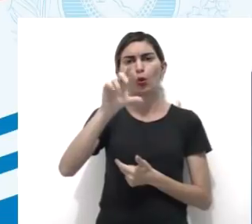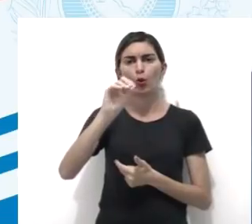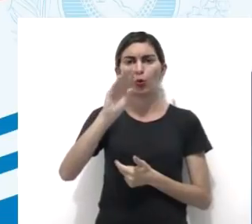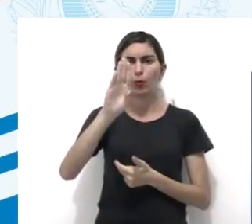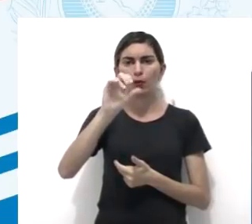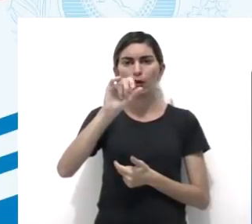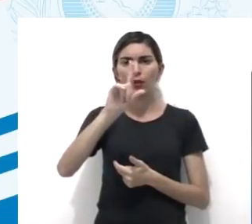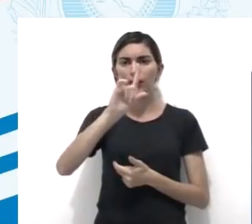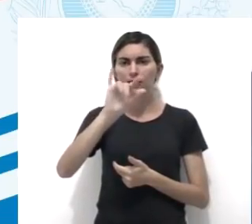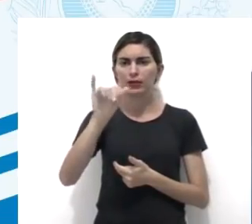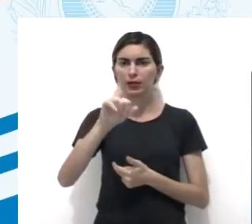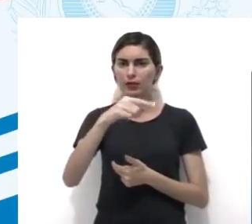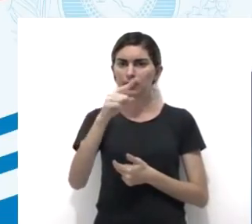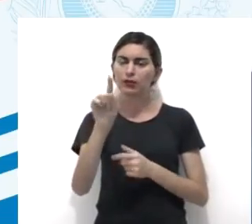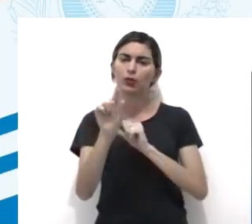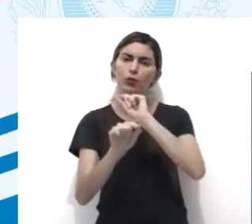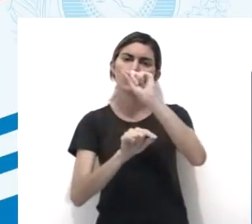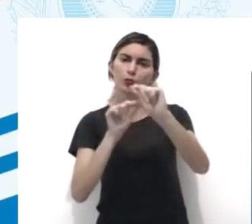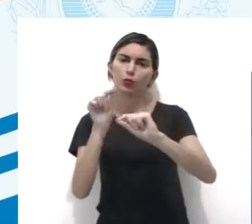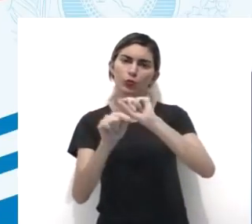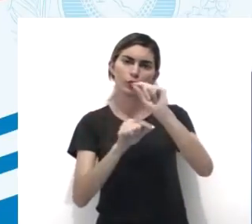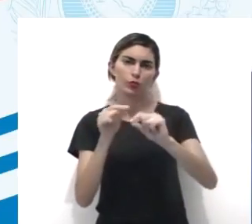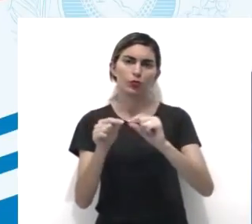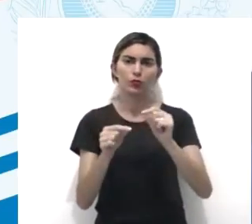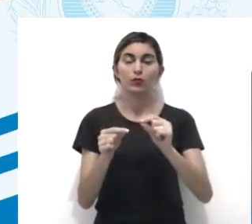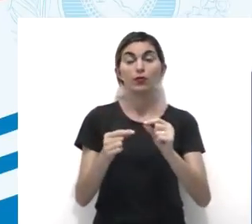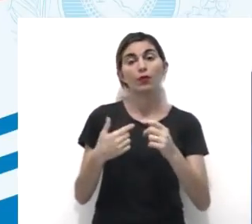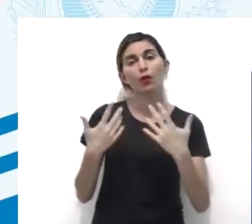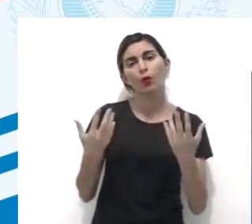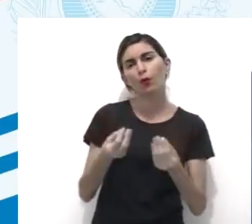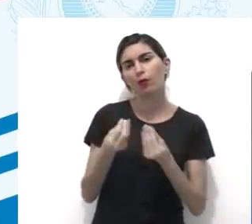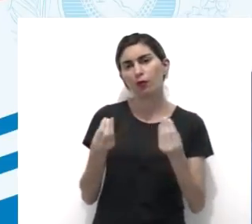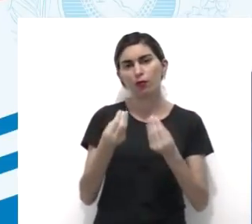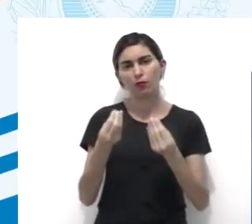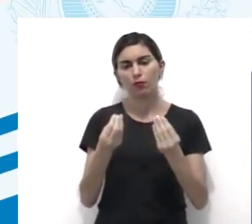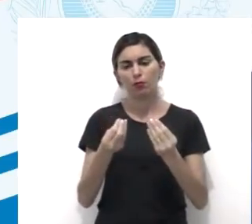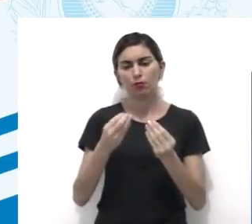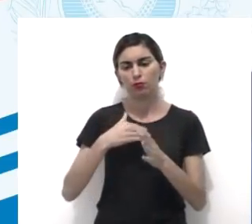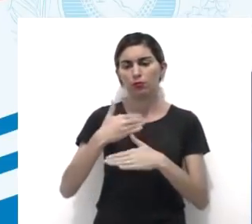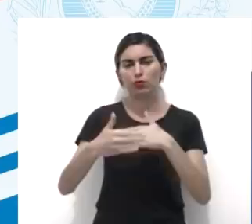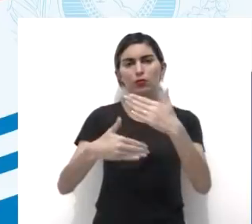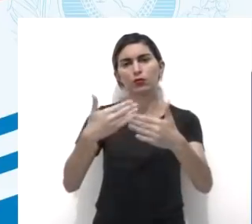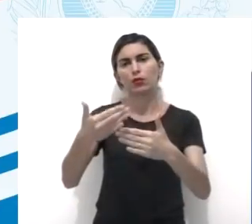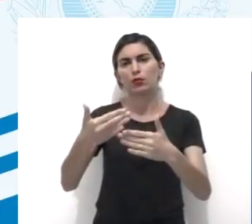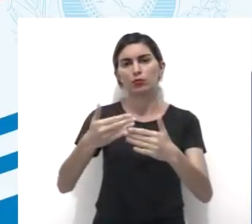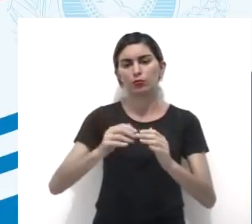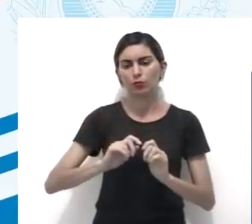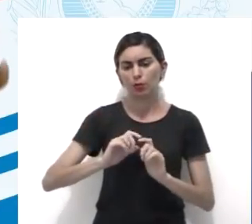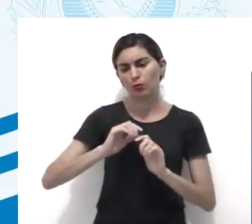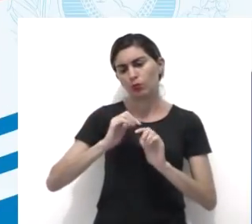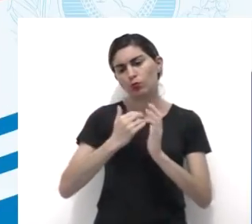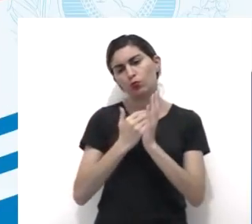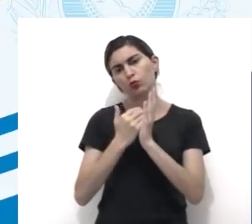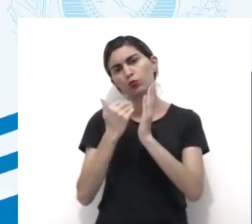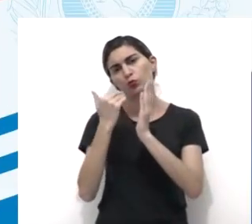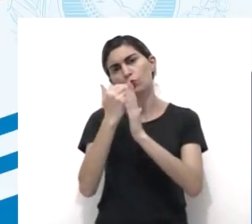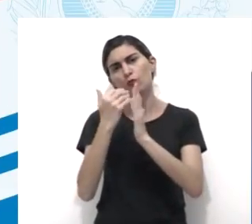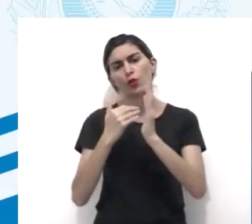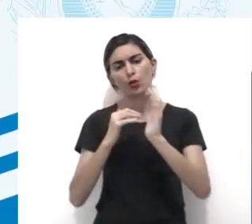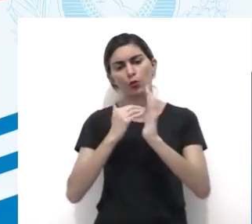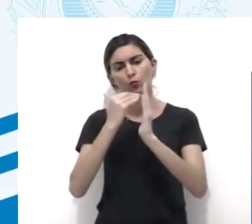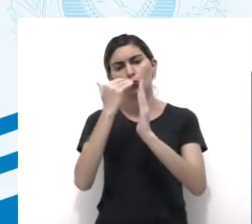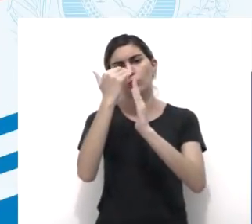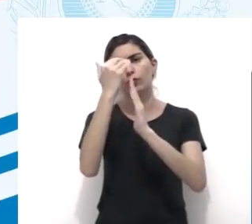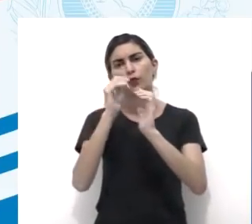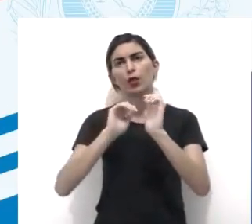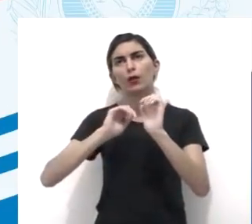muito intensamente sobre o processo de globalização, né? De que forma esse processo de globalização ele tem alcance em